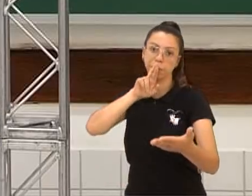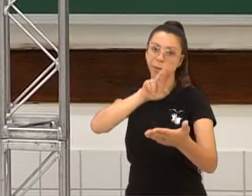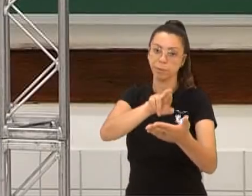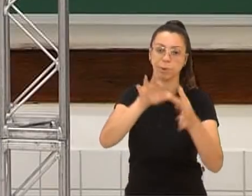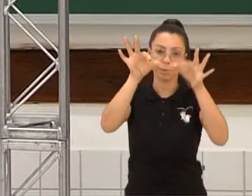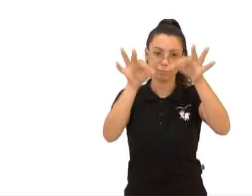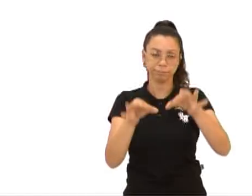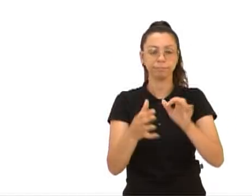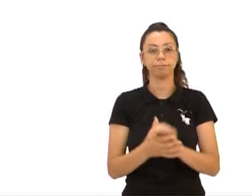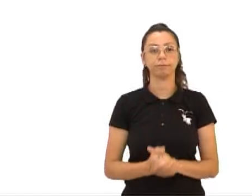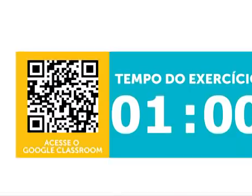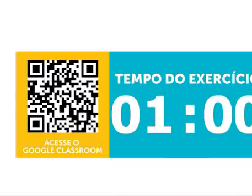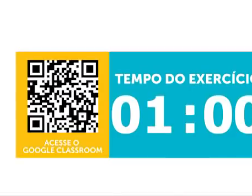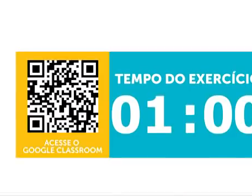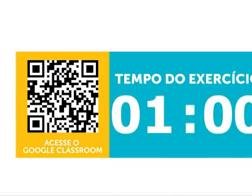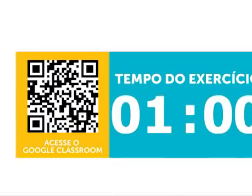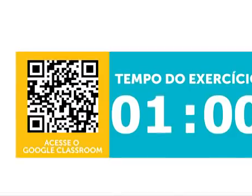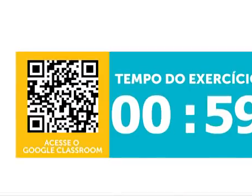lá, pessoal, manda bem.